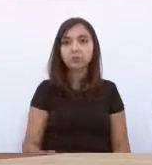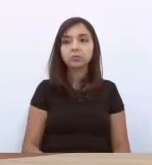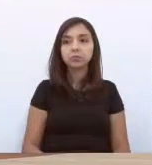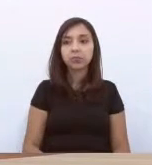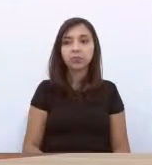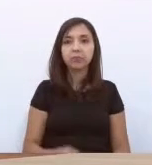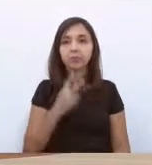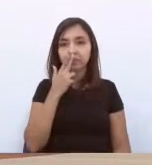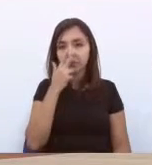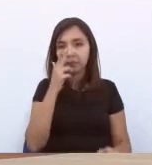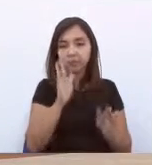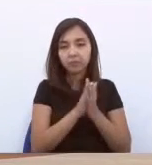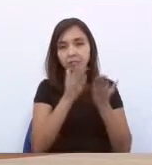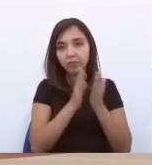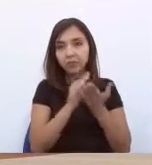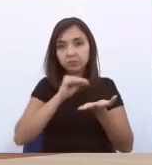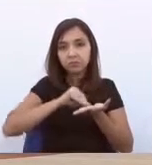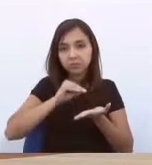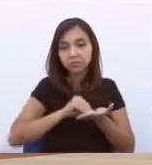precária,